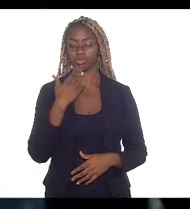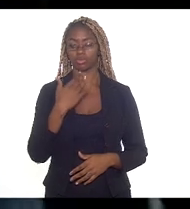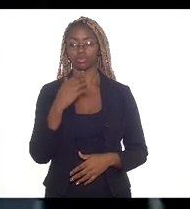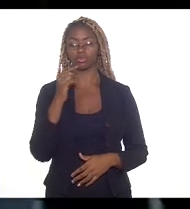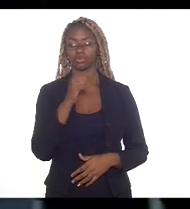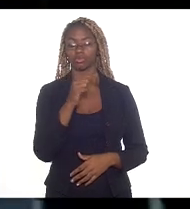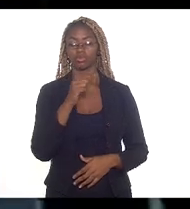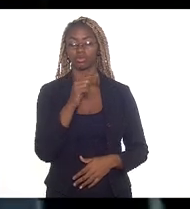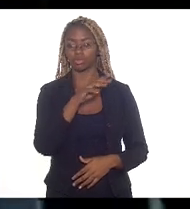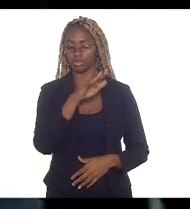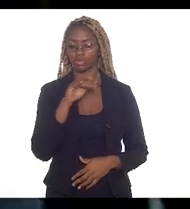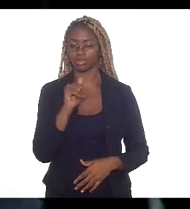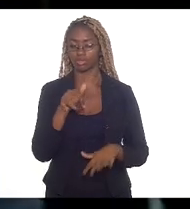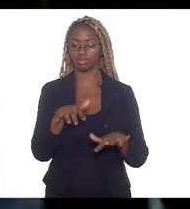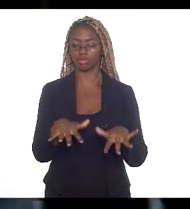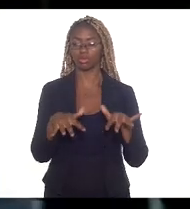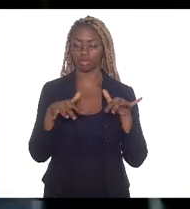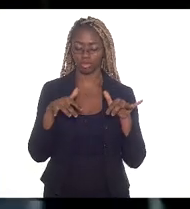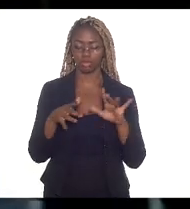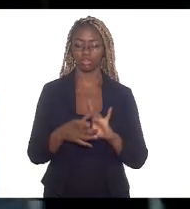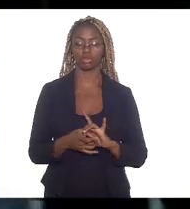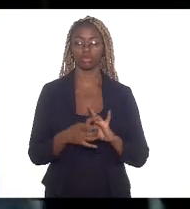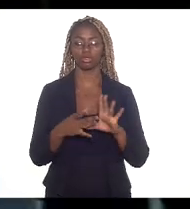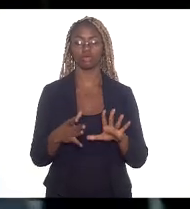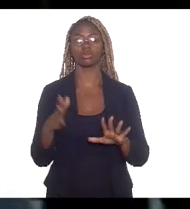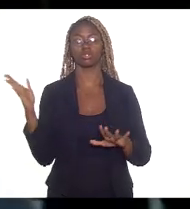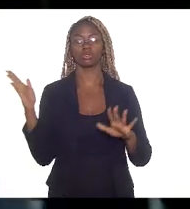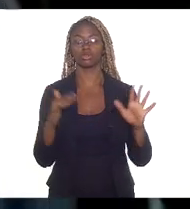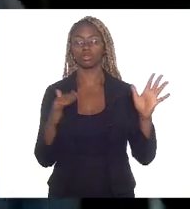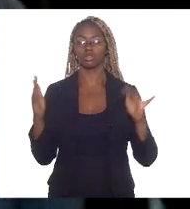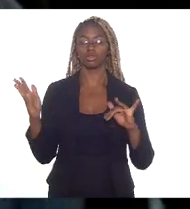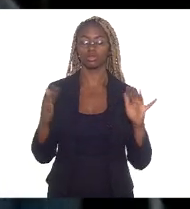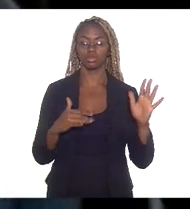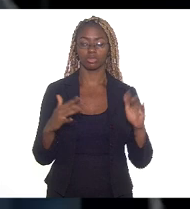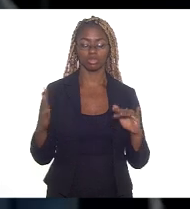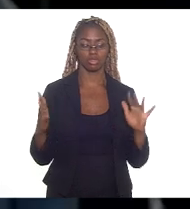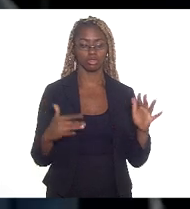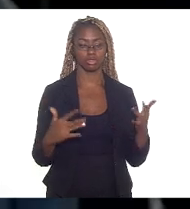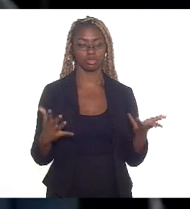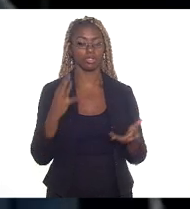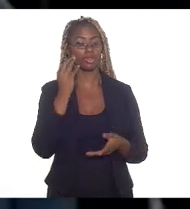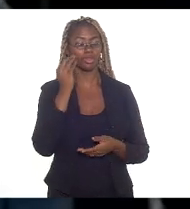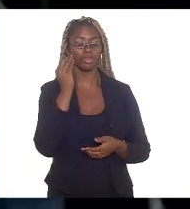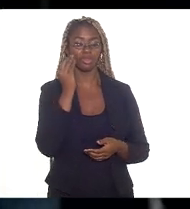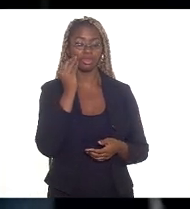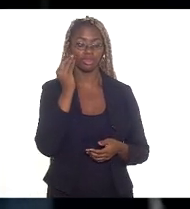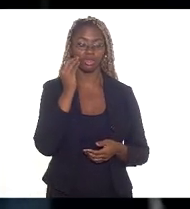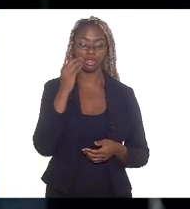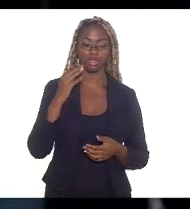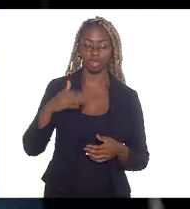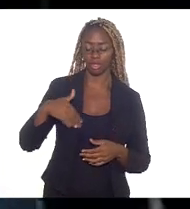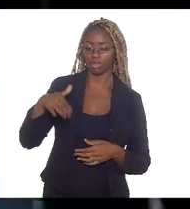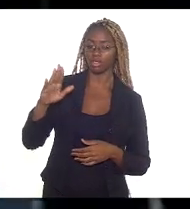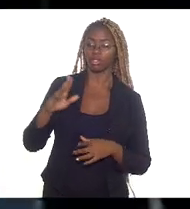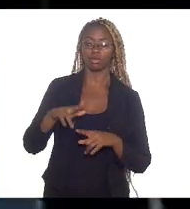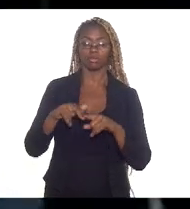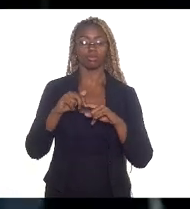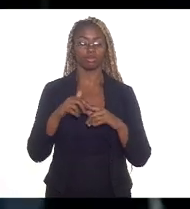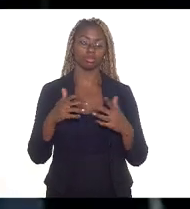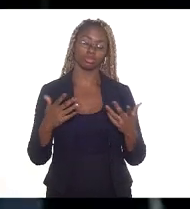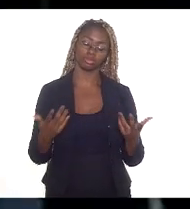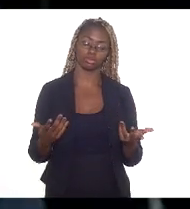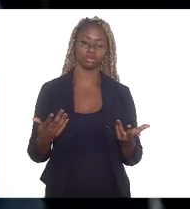chamar uma audiência, tentar trazer essas leis e tentar um encaminhamento, porque a dificuldade, ela